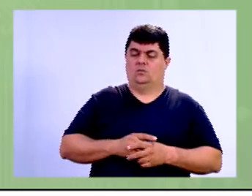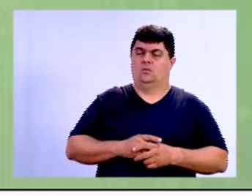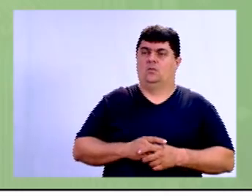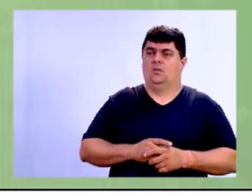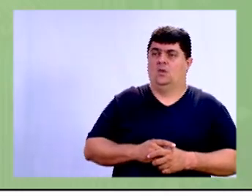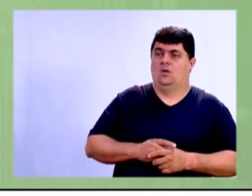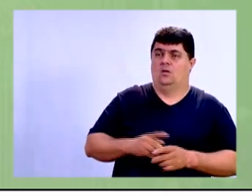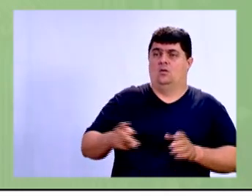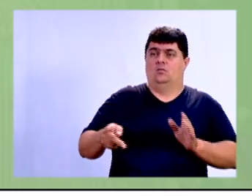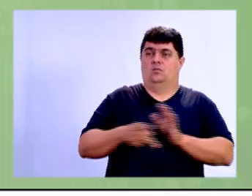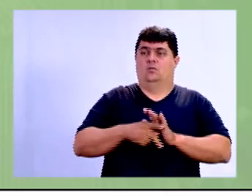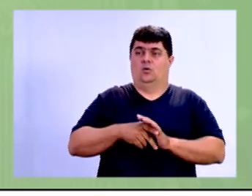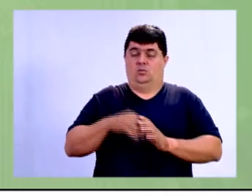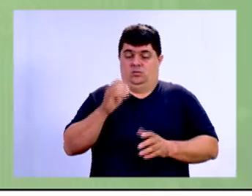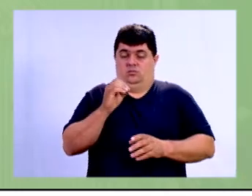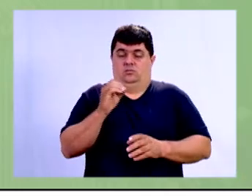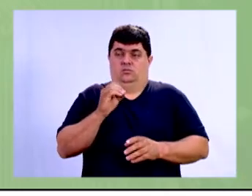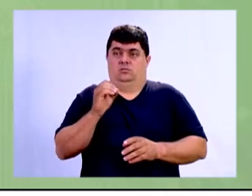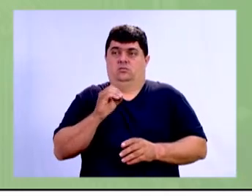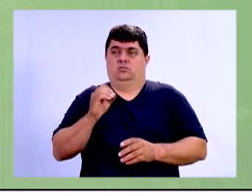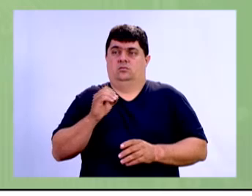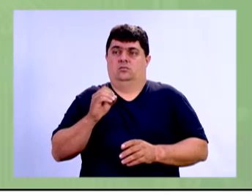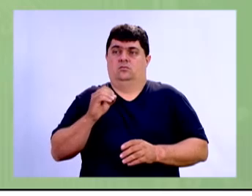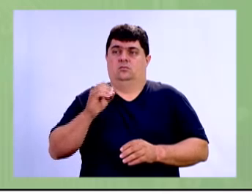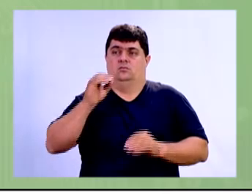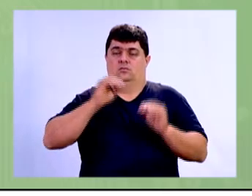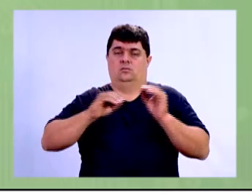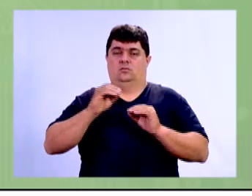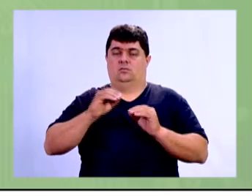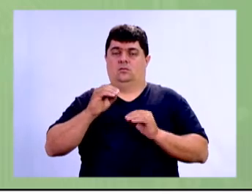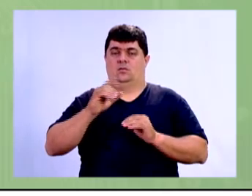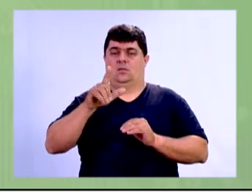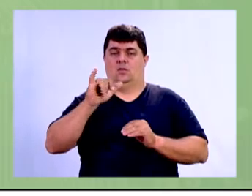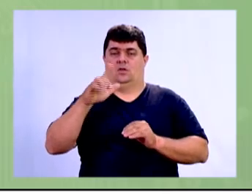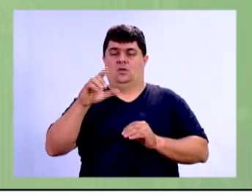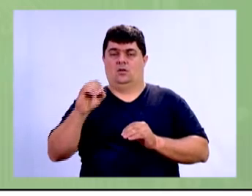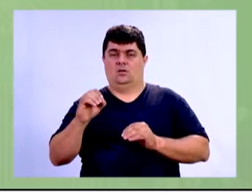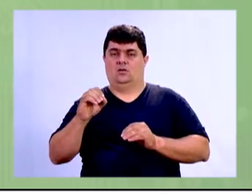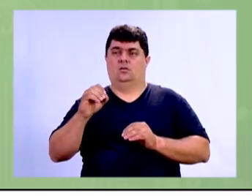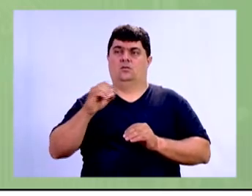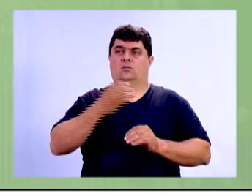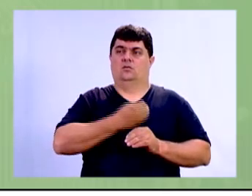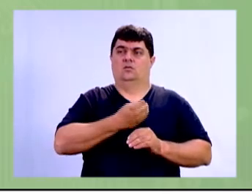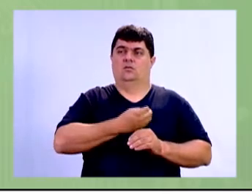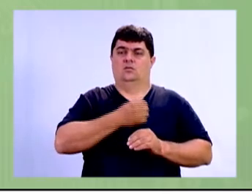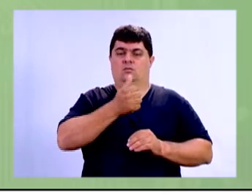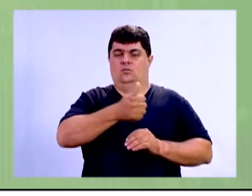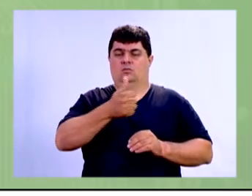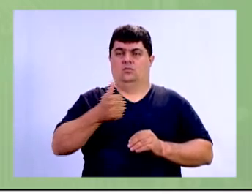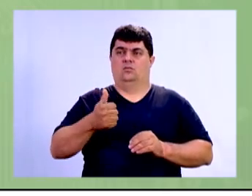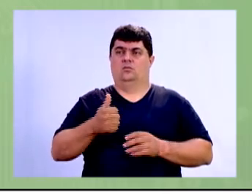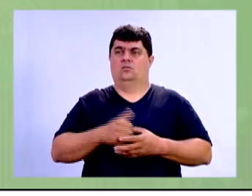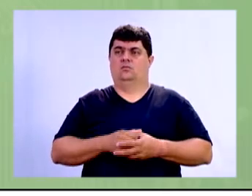para o cliente 0, olha. Para o cliente 0, eu defini o nome dele como sendo Lilo e o CPF dele como sendo 1. Para o cliente